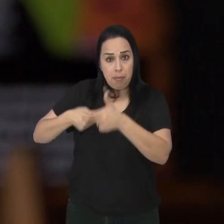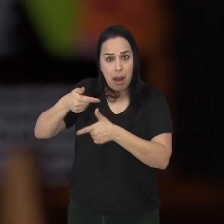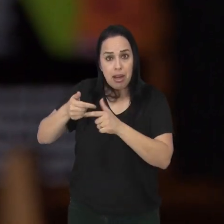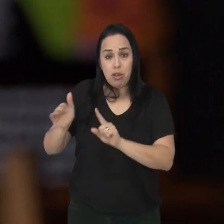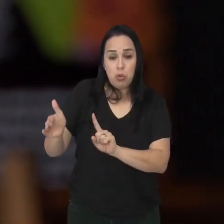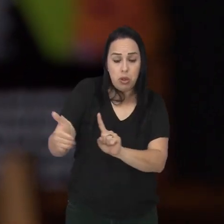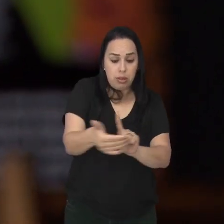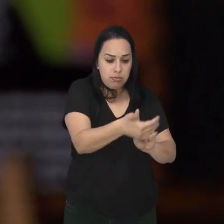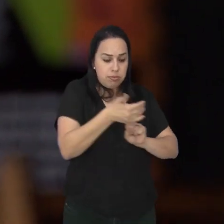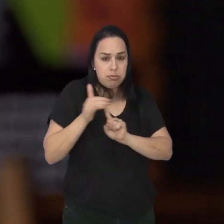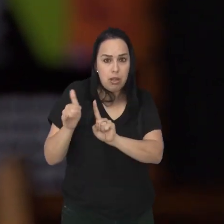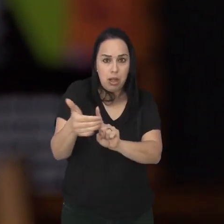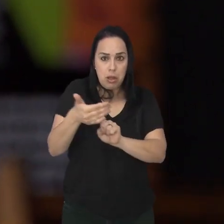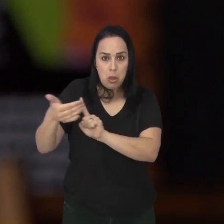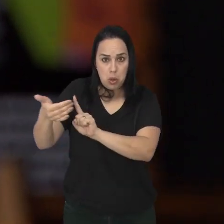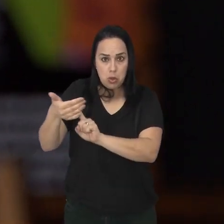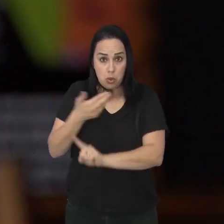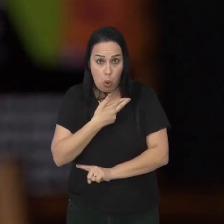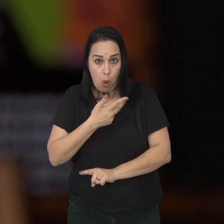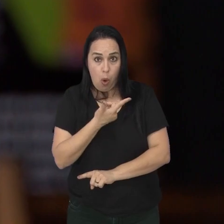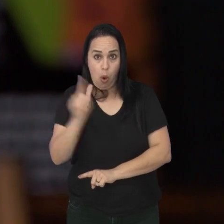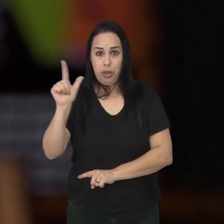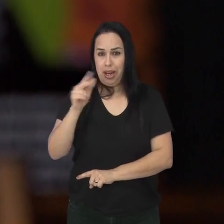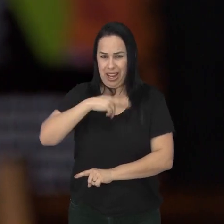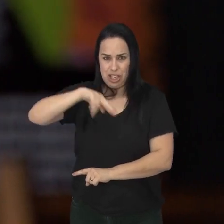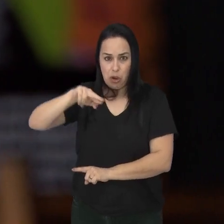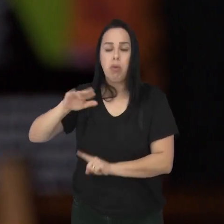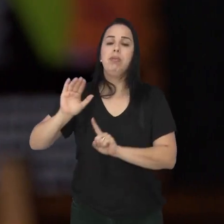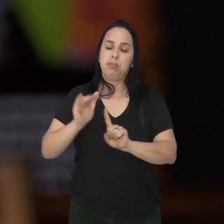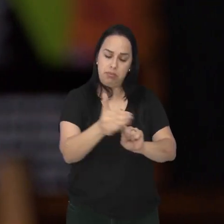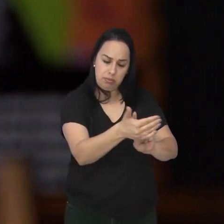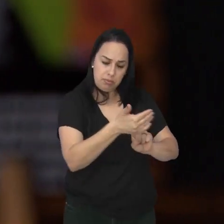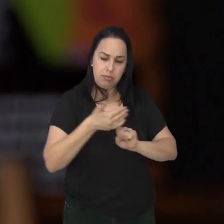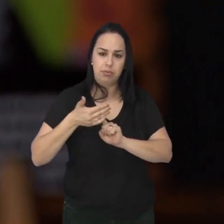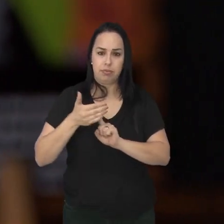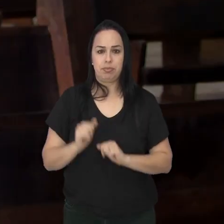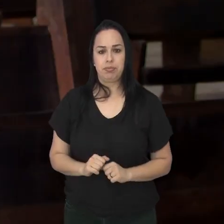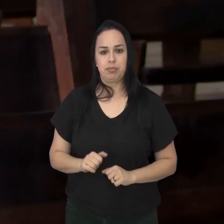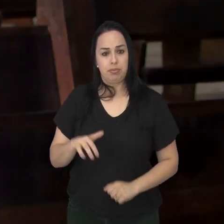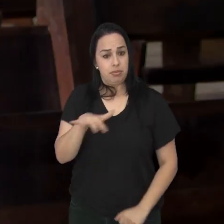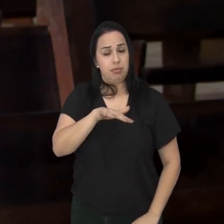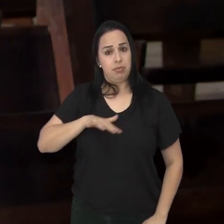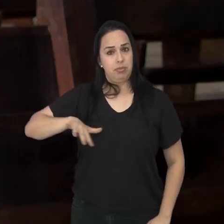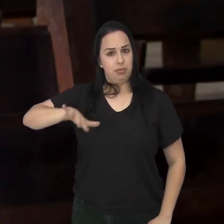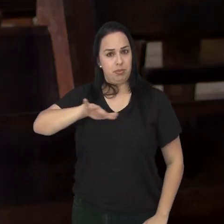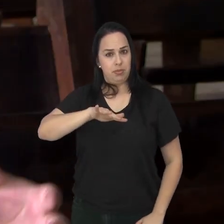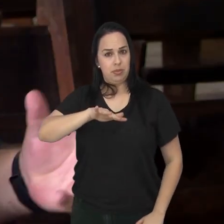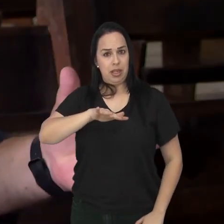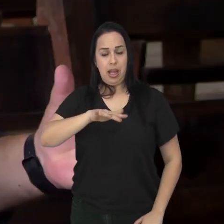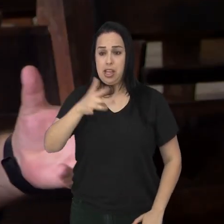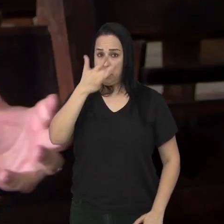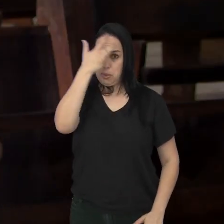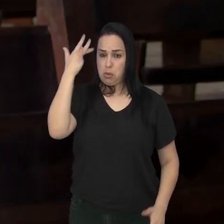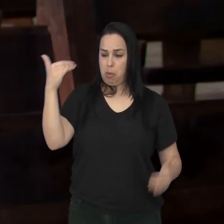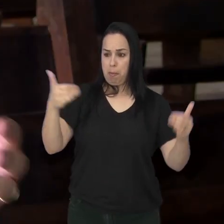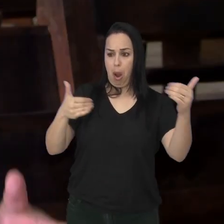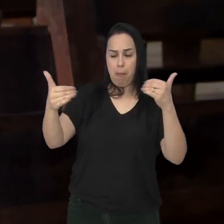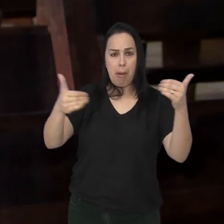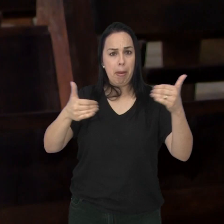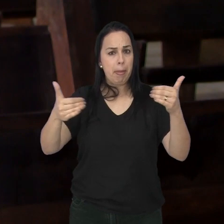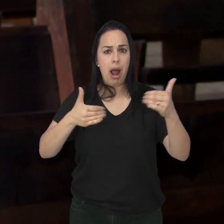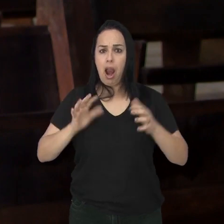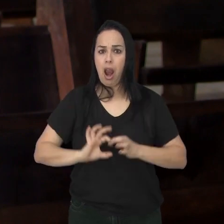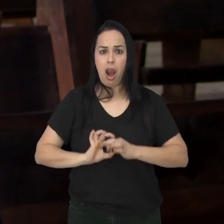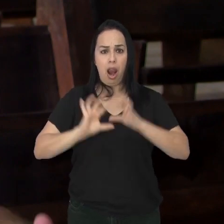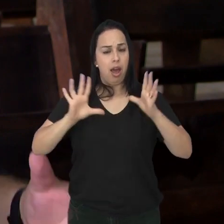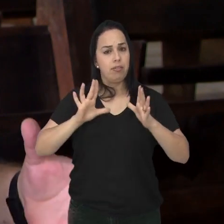mesmo faz um trabalho de acolhida com pessoas de outras religiões na igreja. E aqui é lugar de as pessoas se